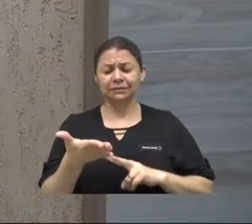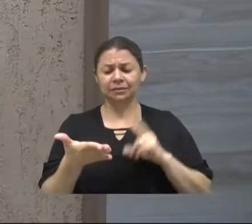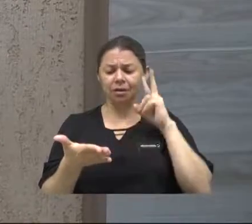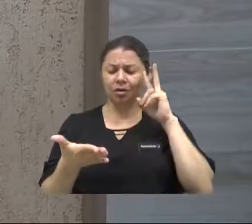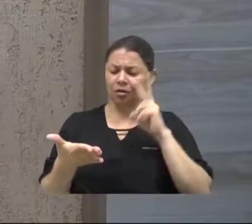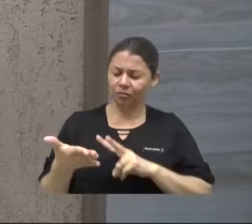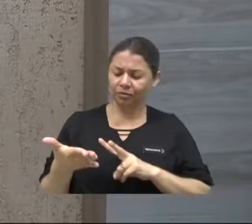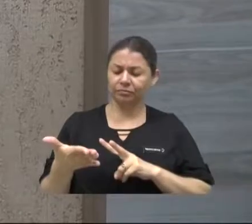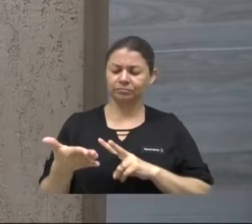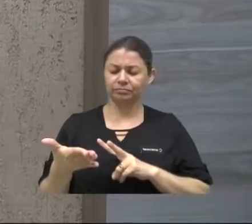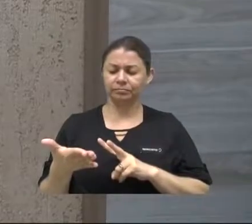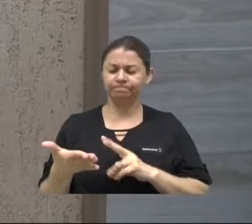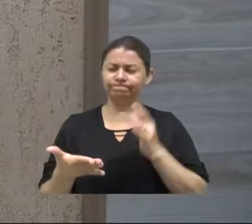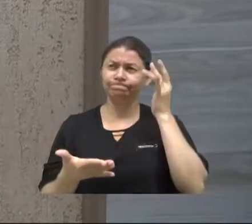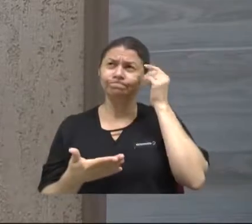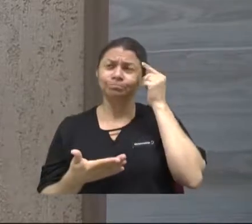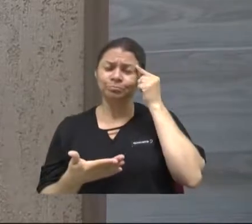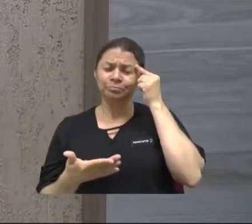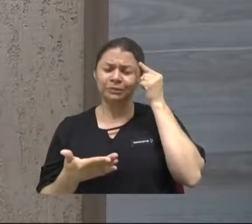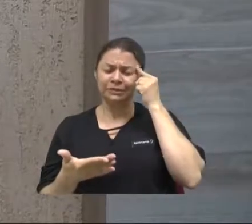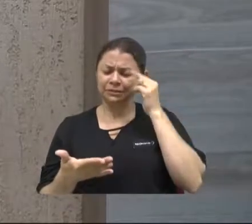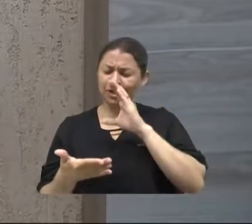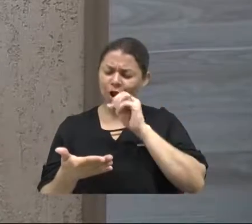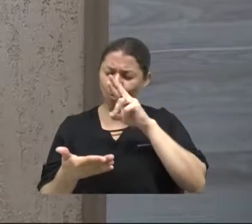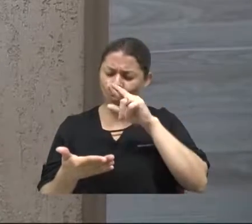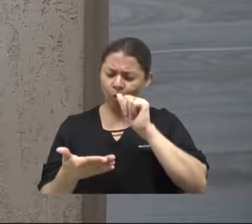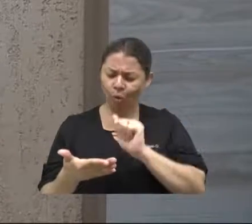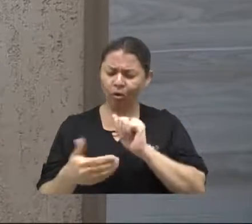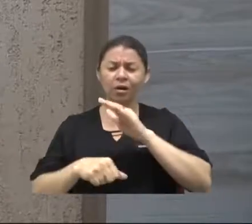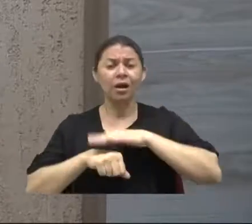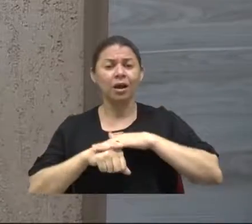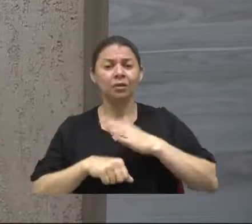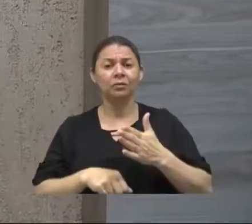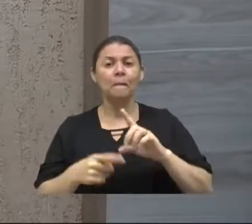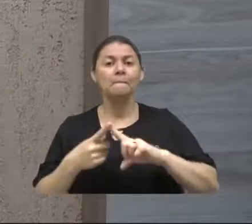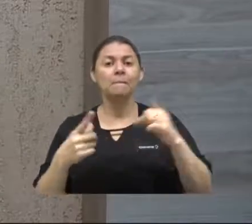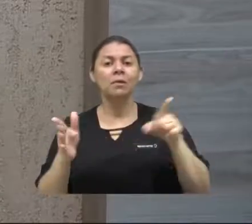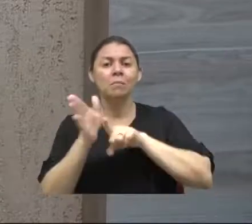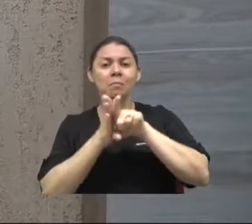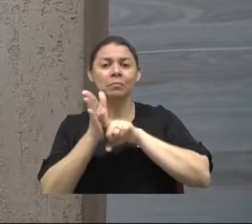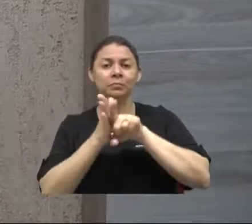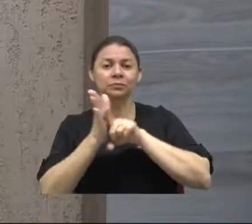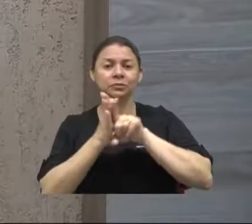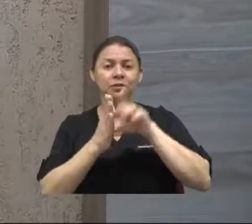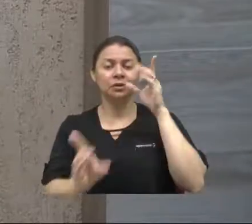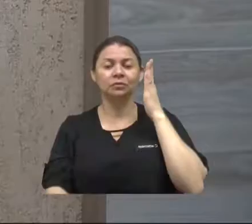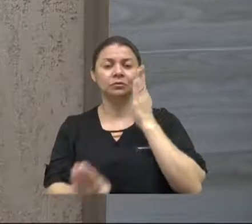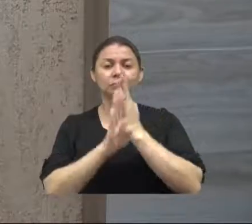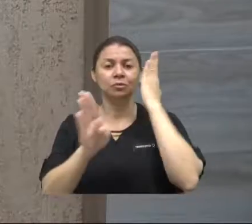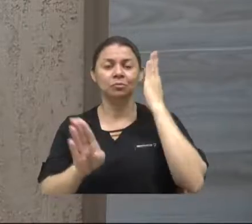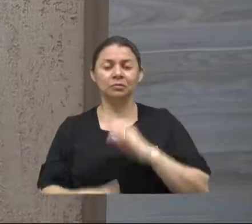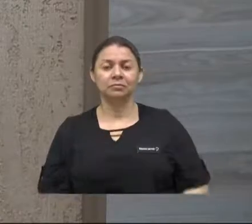Cora Coralina, mas depois a gente foi pesquisar, é da autora Cris